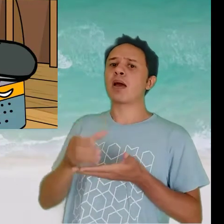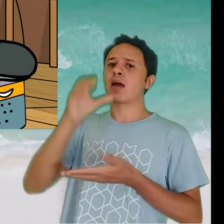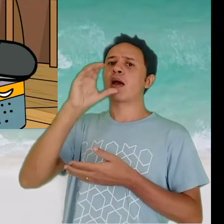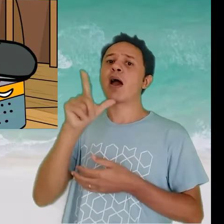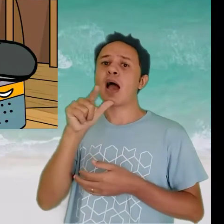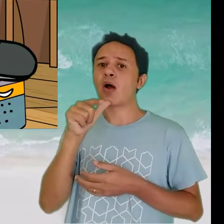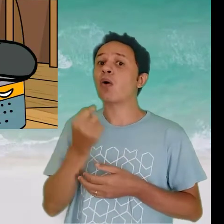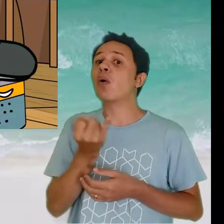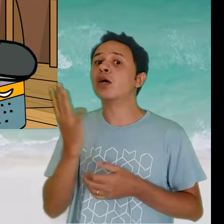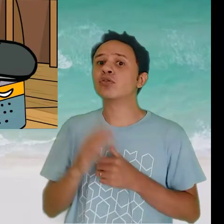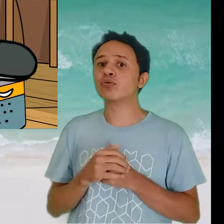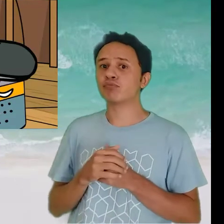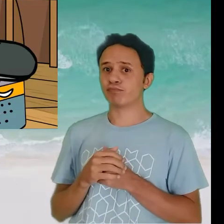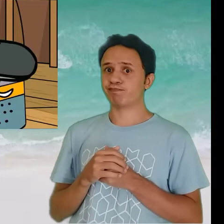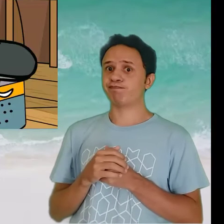podia beber?